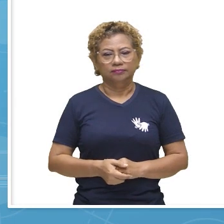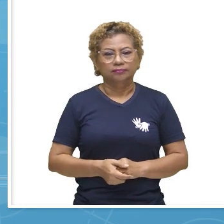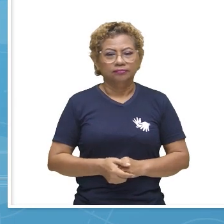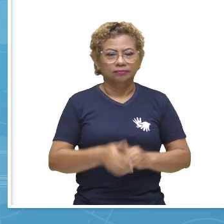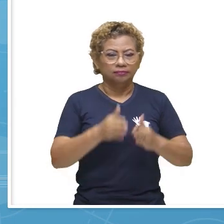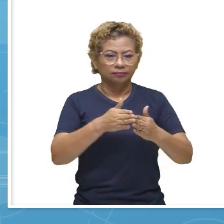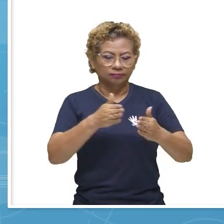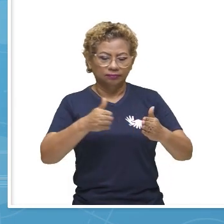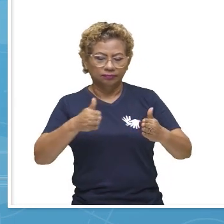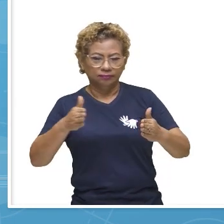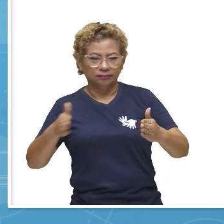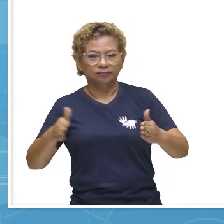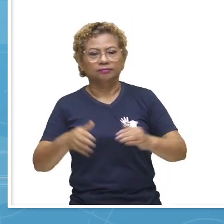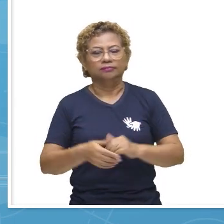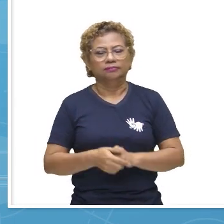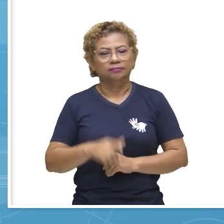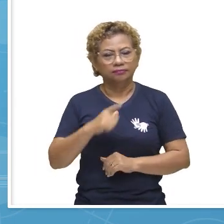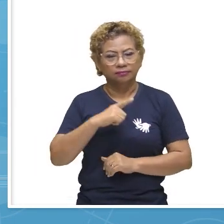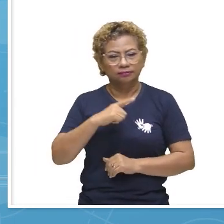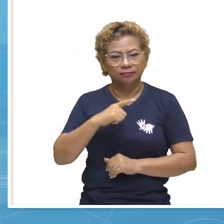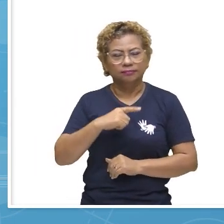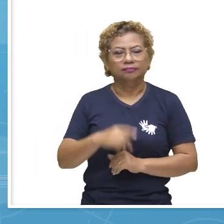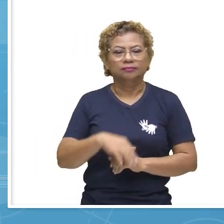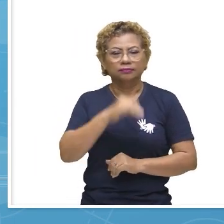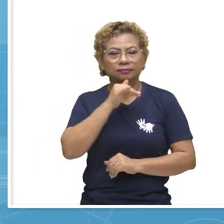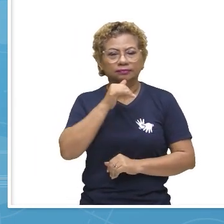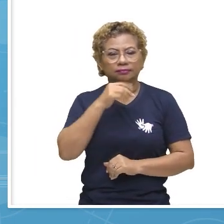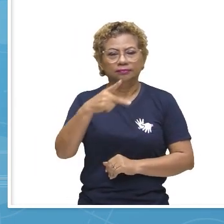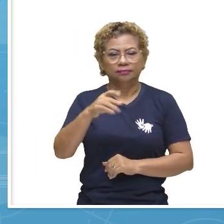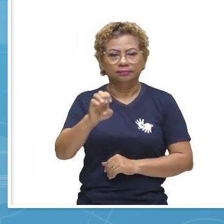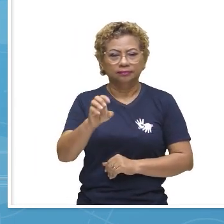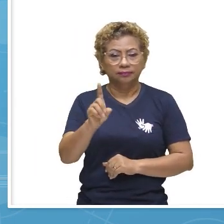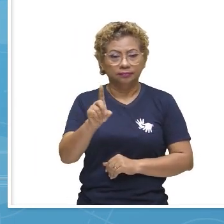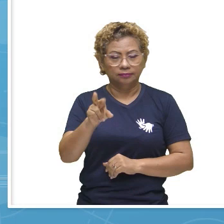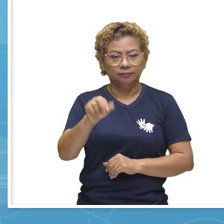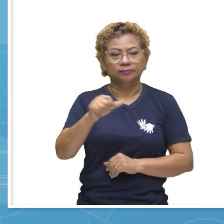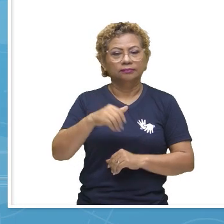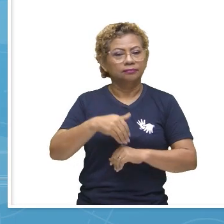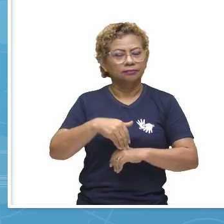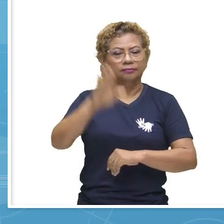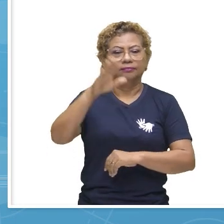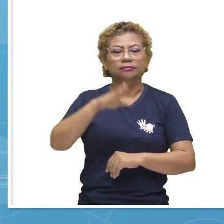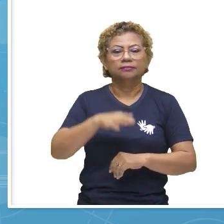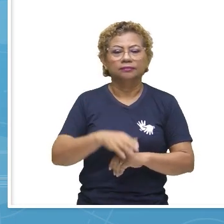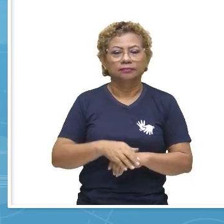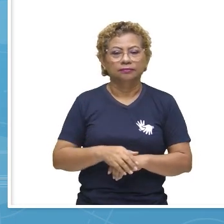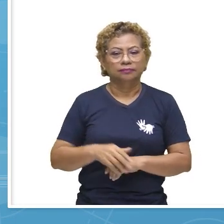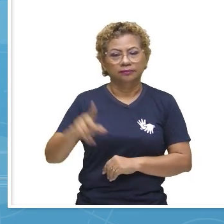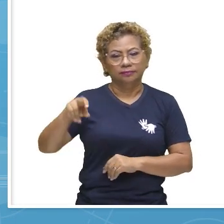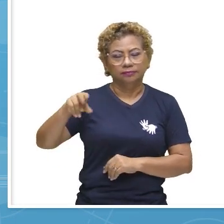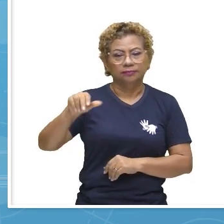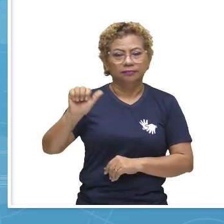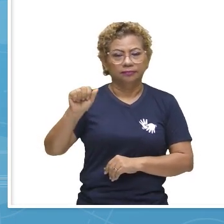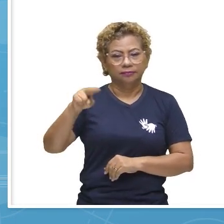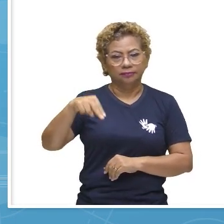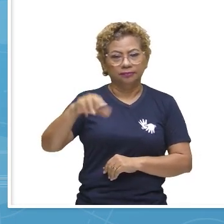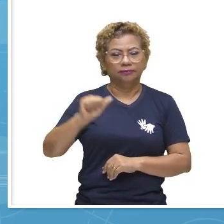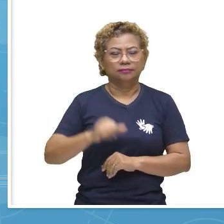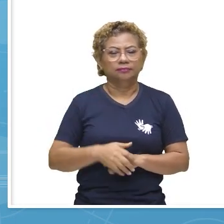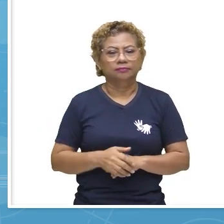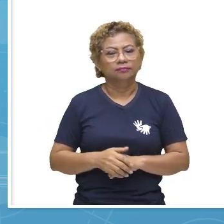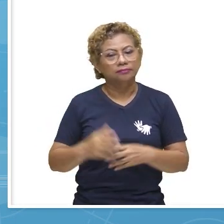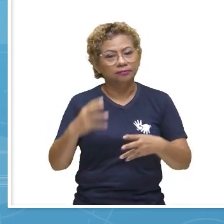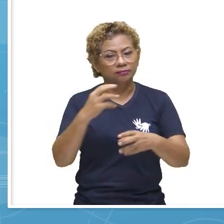mais velho que sua irmã. A soma das idades é 12 e o produto é 35. Qual a idade de Pedro e Ana? Então, a gente